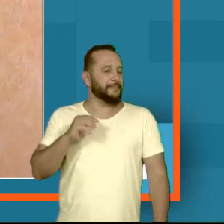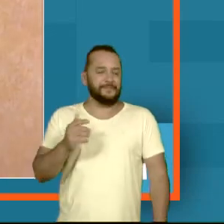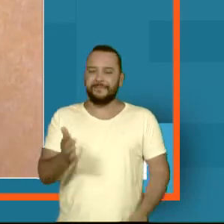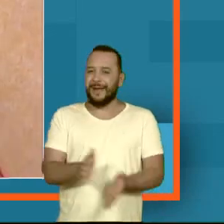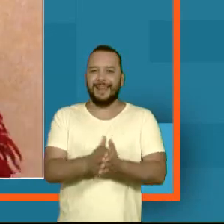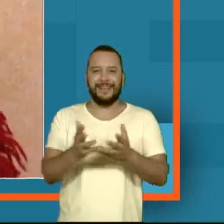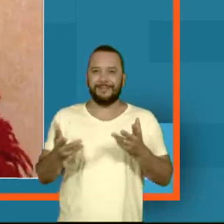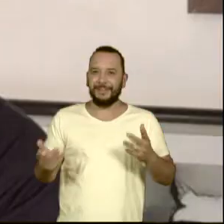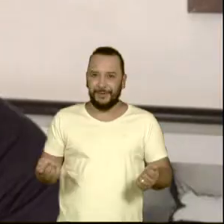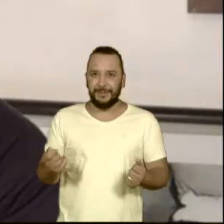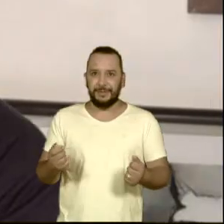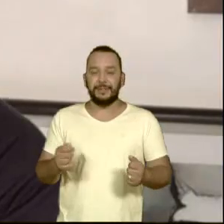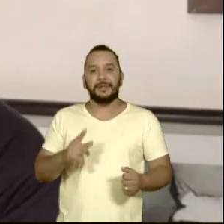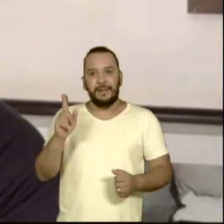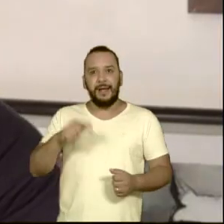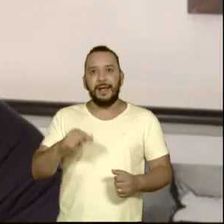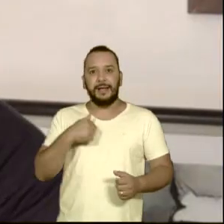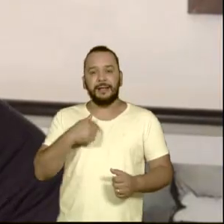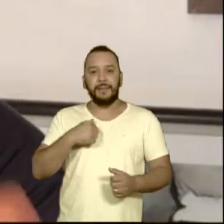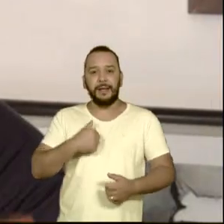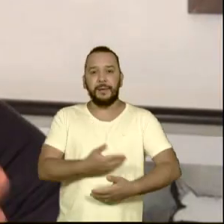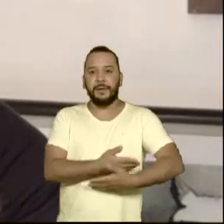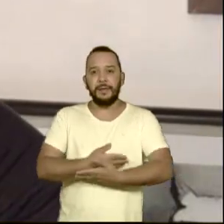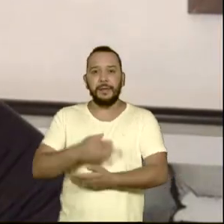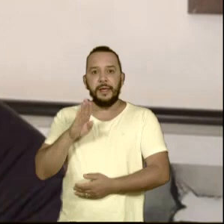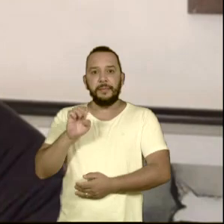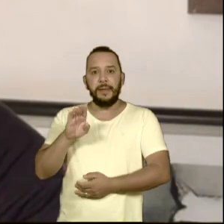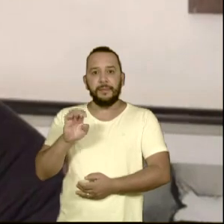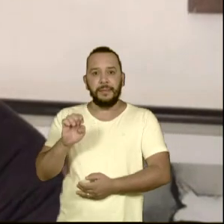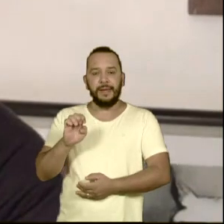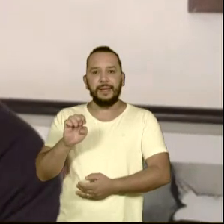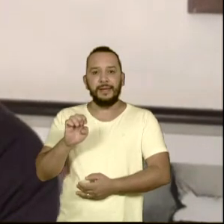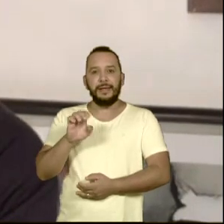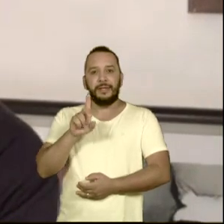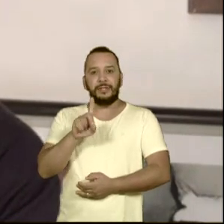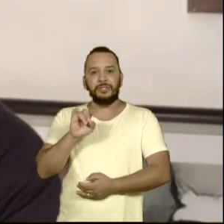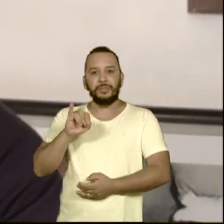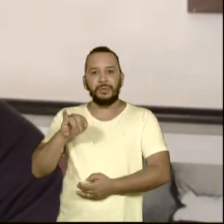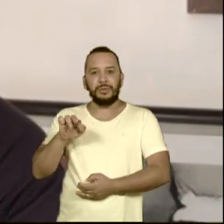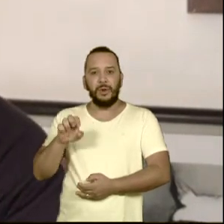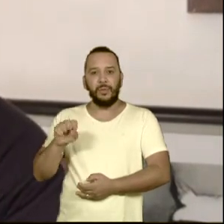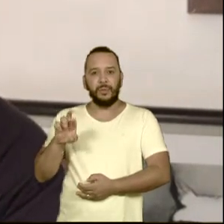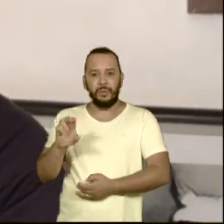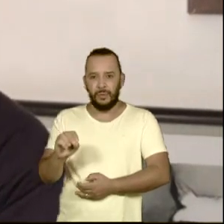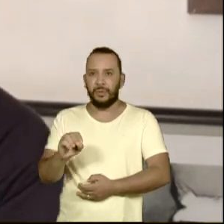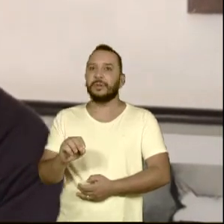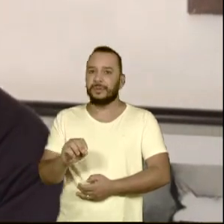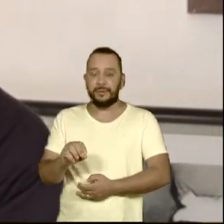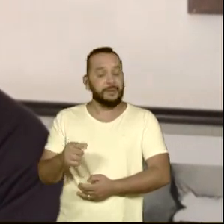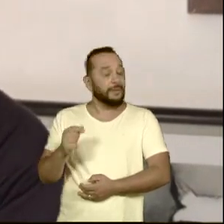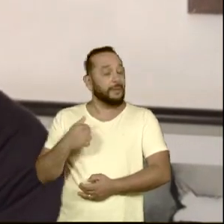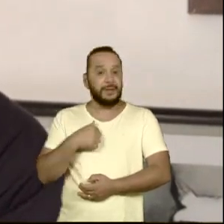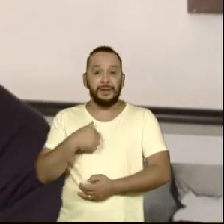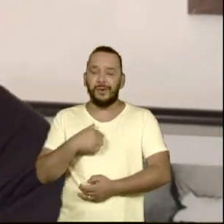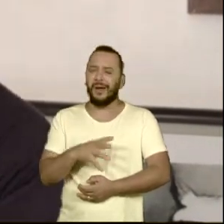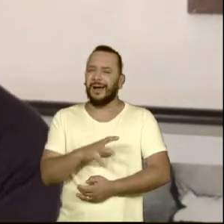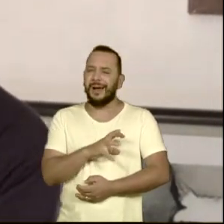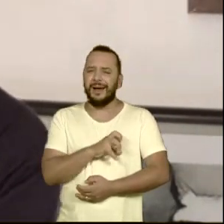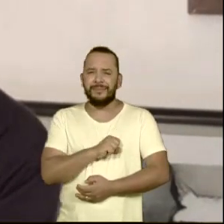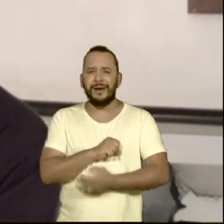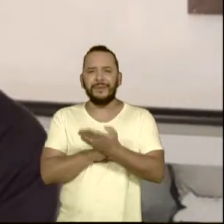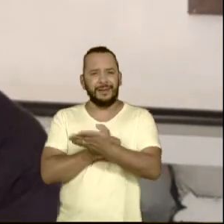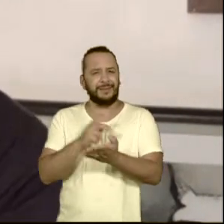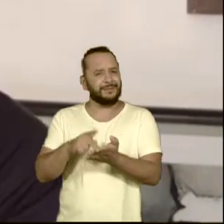e o cara que dava a vida ao bebê dinossauro, da série Os Dinossauros, o Baby Sinclair. Cara, era um dos meus grandes